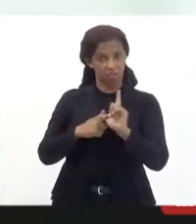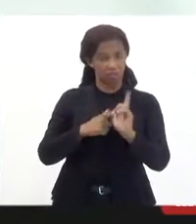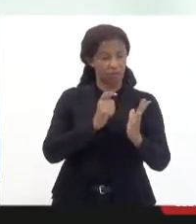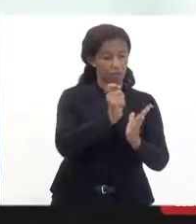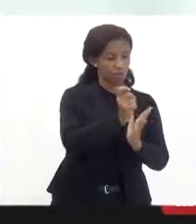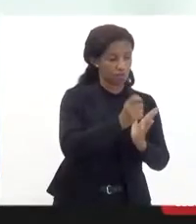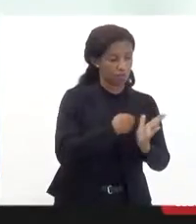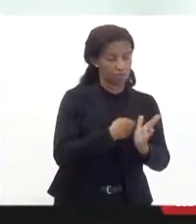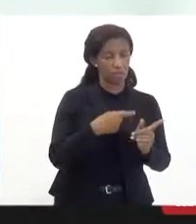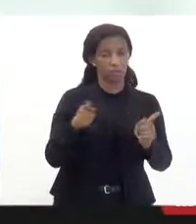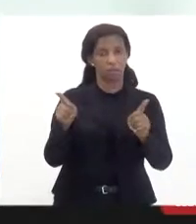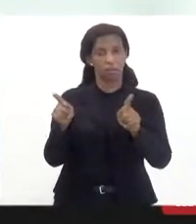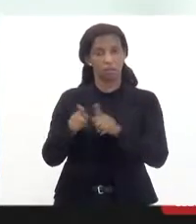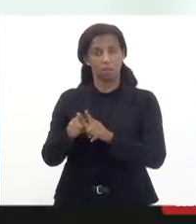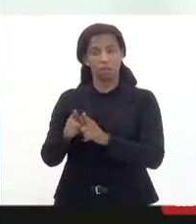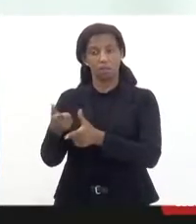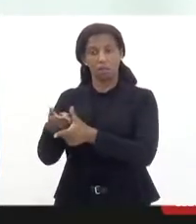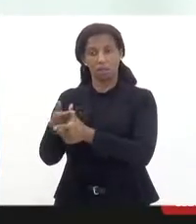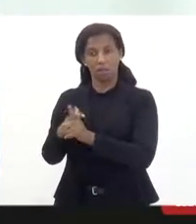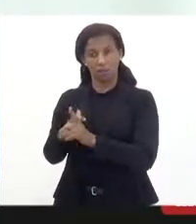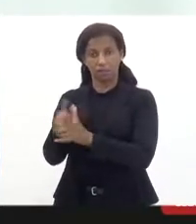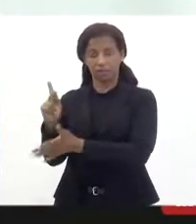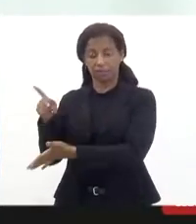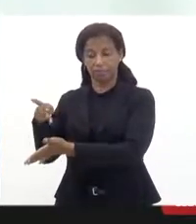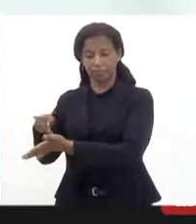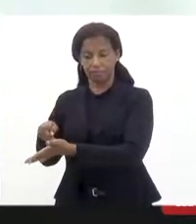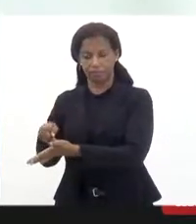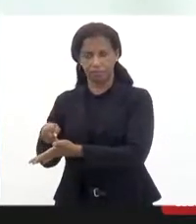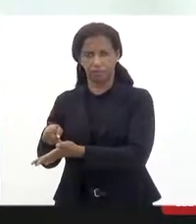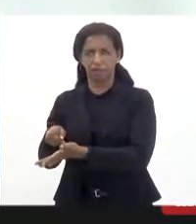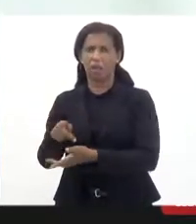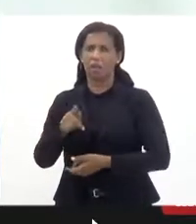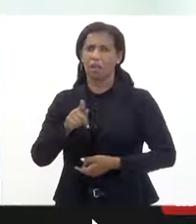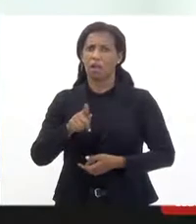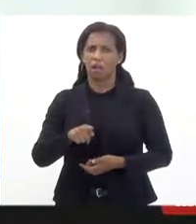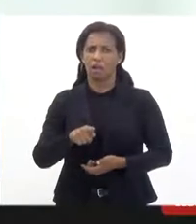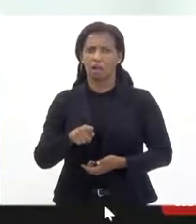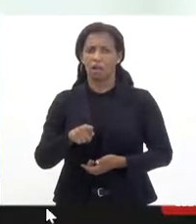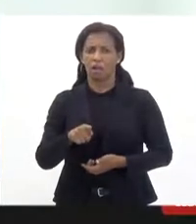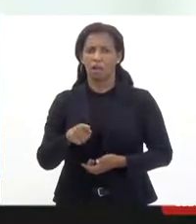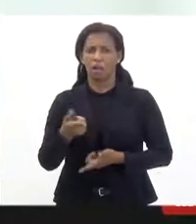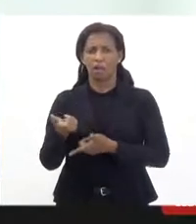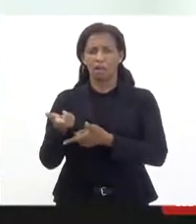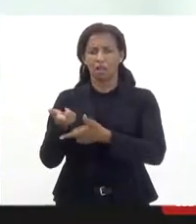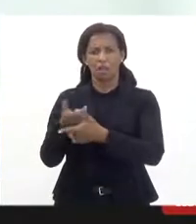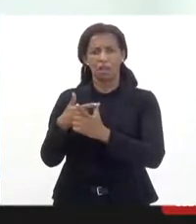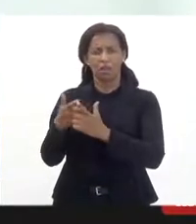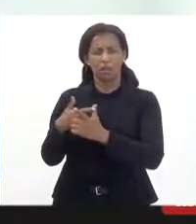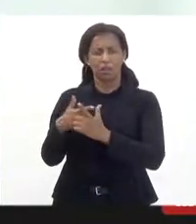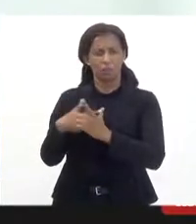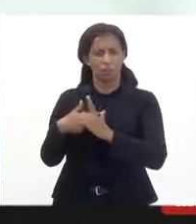ativa é um comportamento de devedor contumaz.